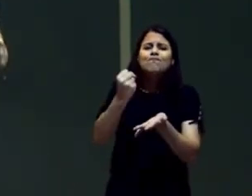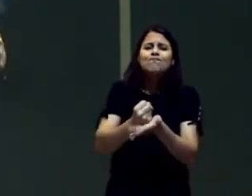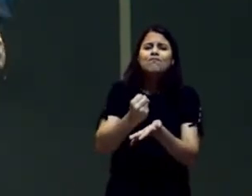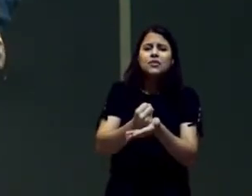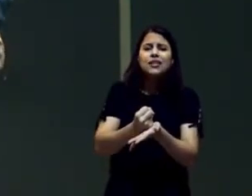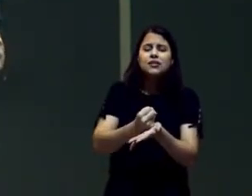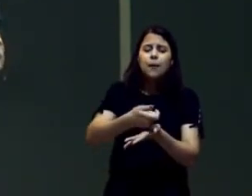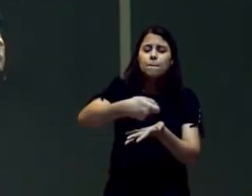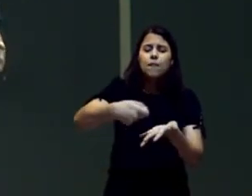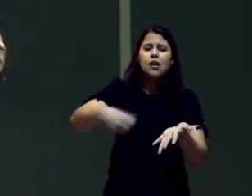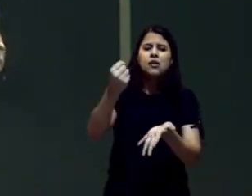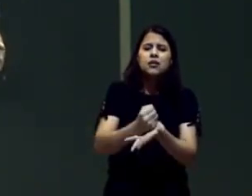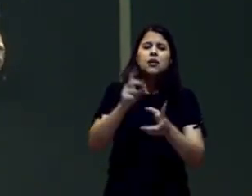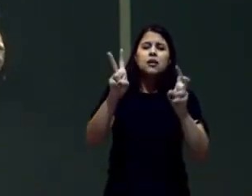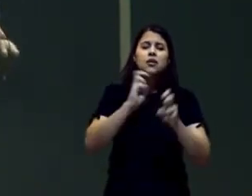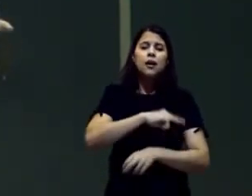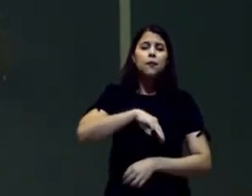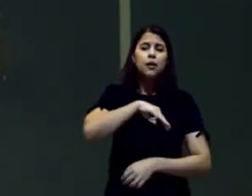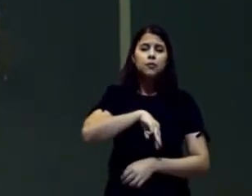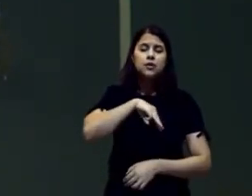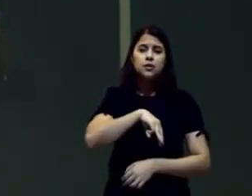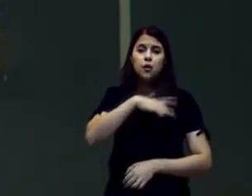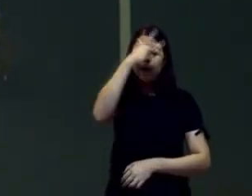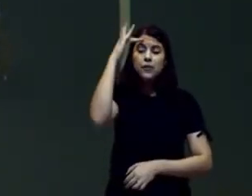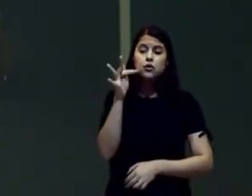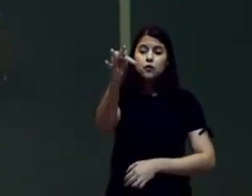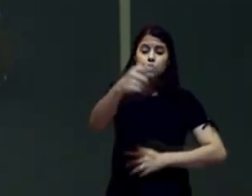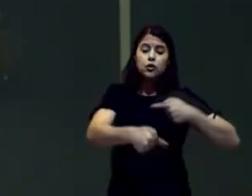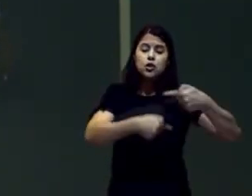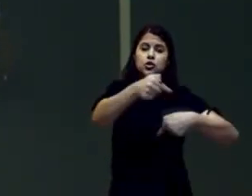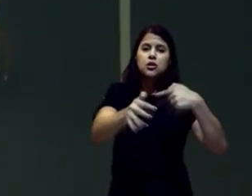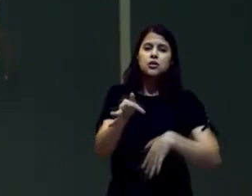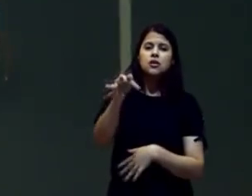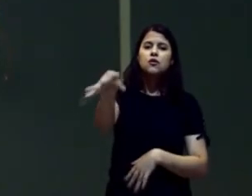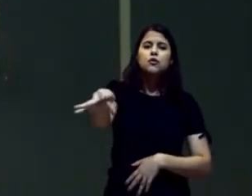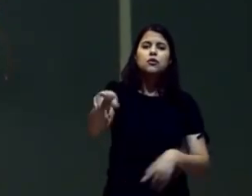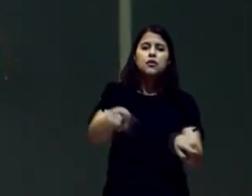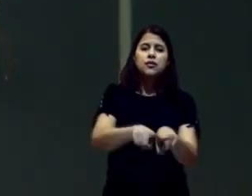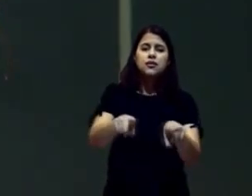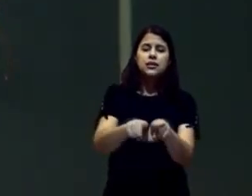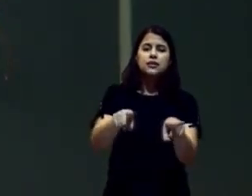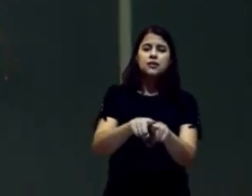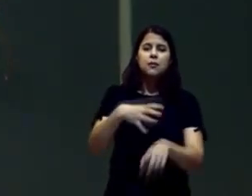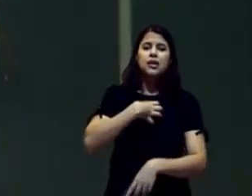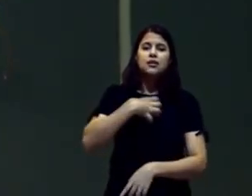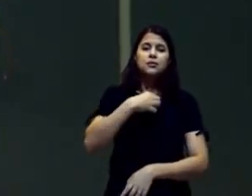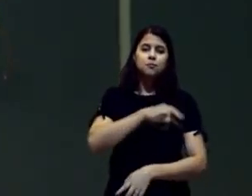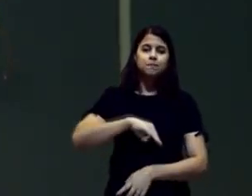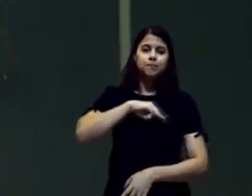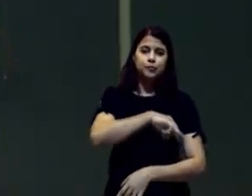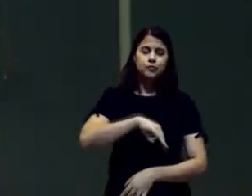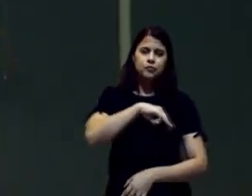uma chamada missionária para aquele que vem depois de nós. Eu fiquei pensando se algum de nós, de alguma maneira,